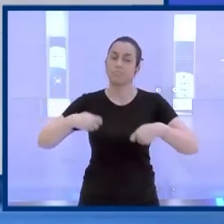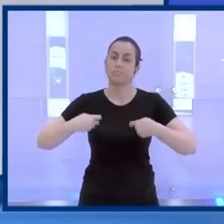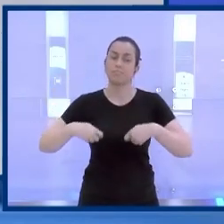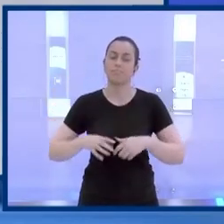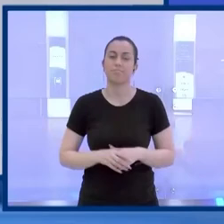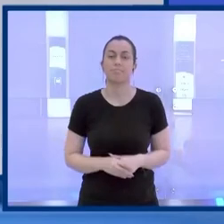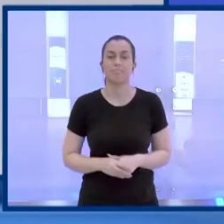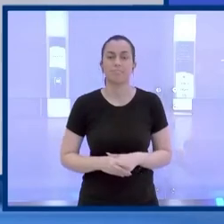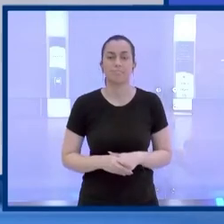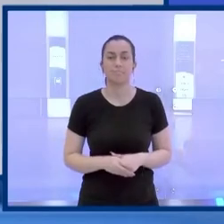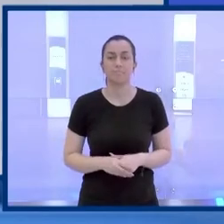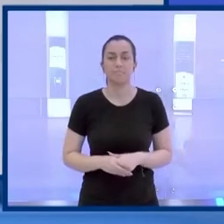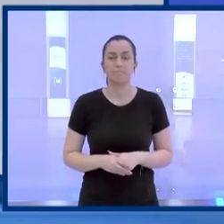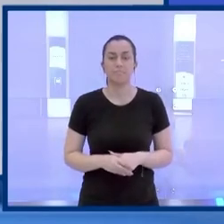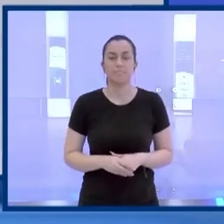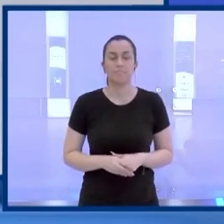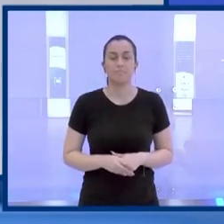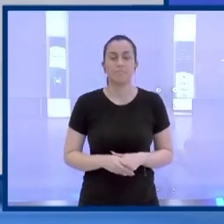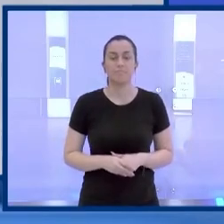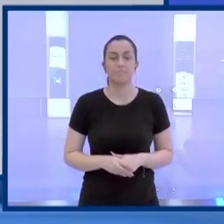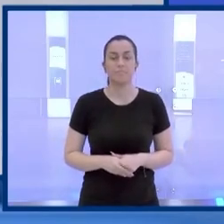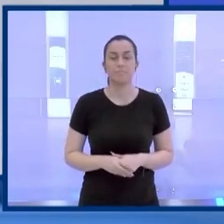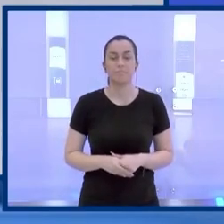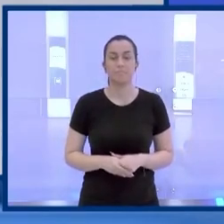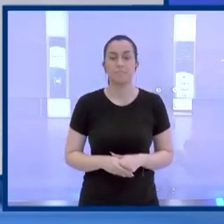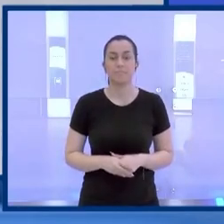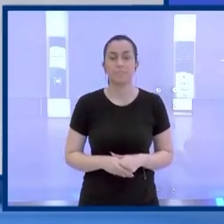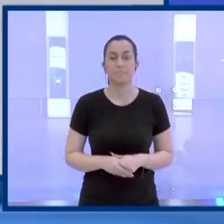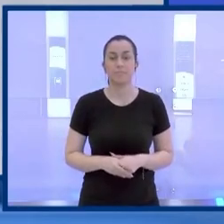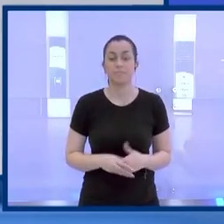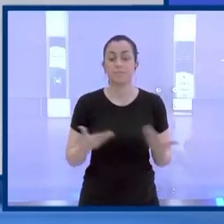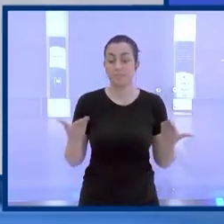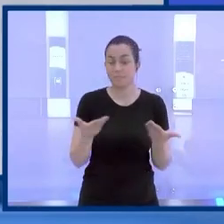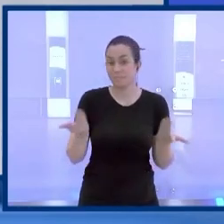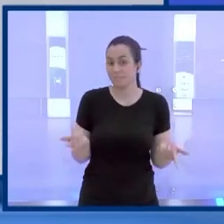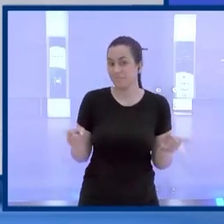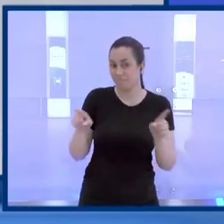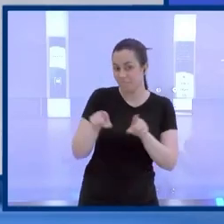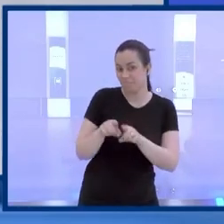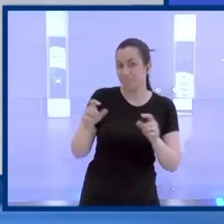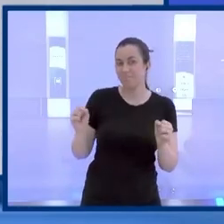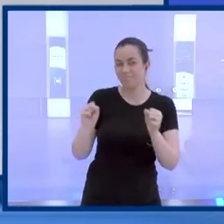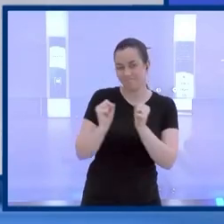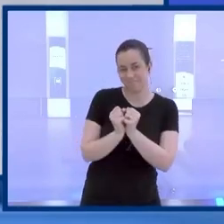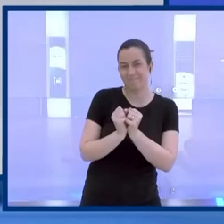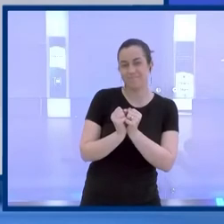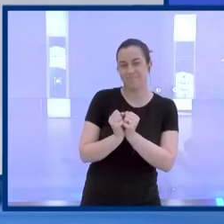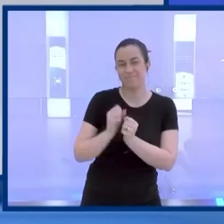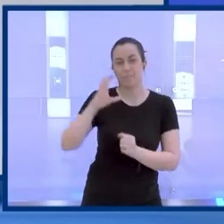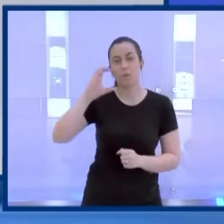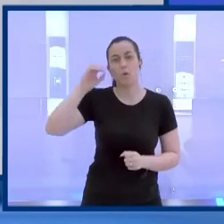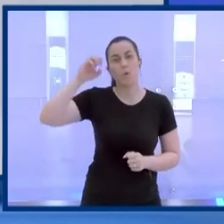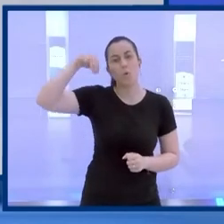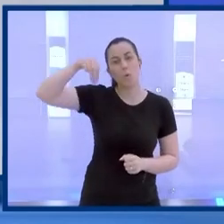estado. Eu acredito que a parceria que se inicia hoje com a Compass,